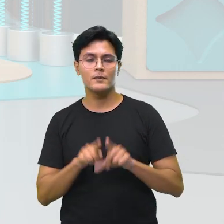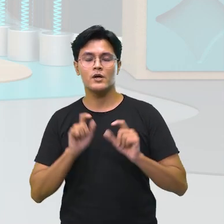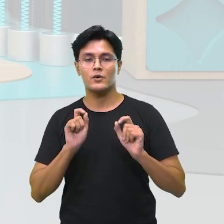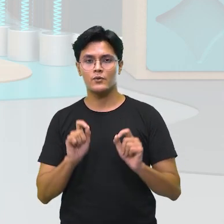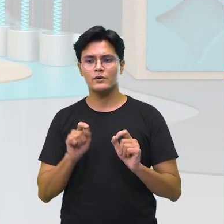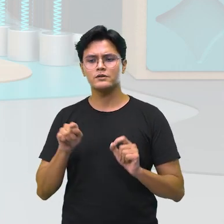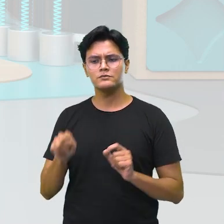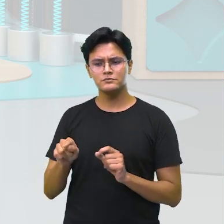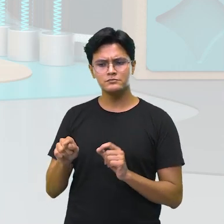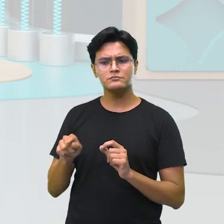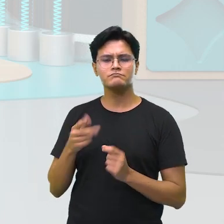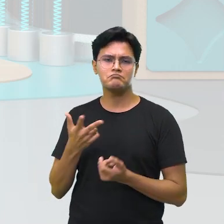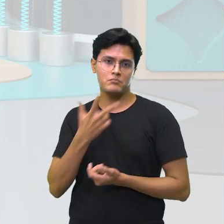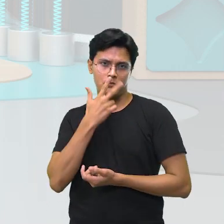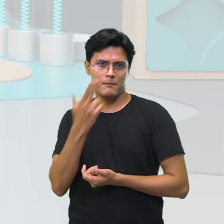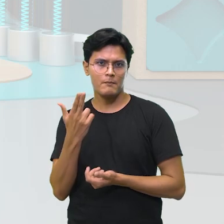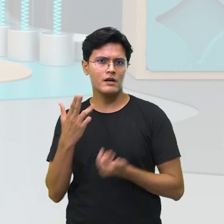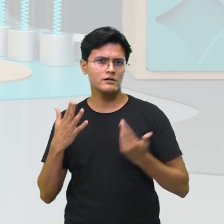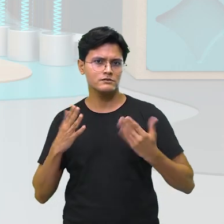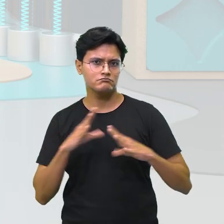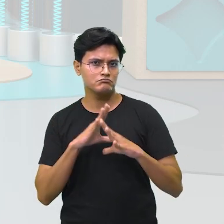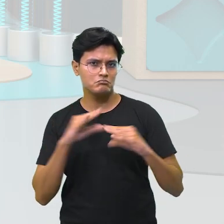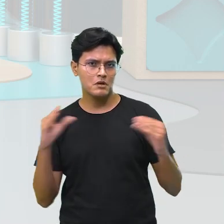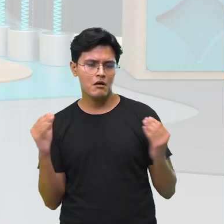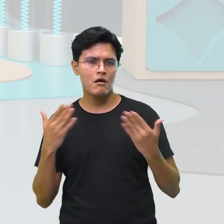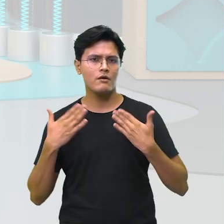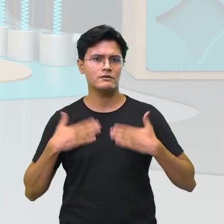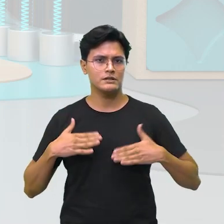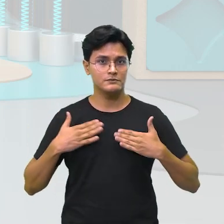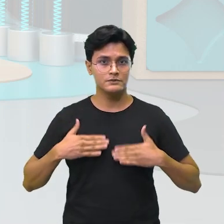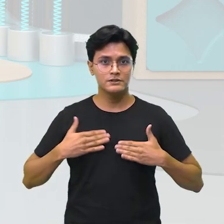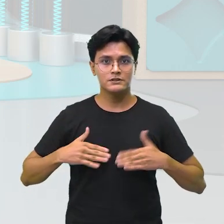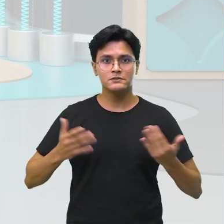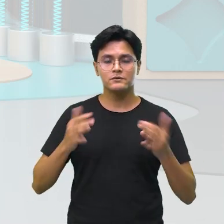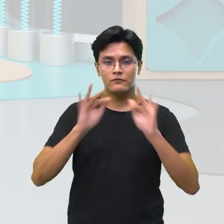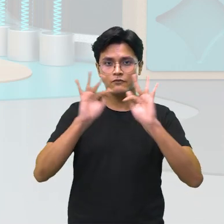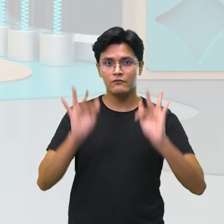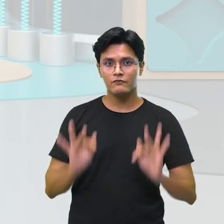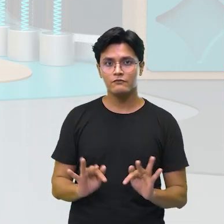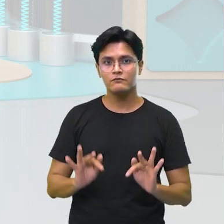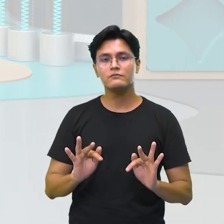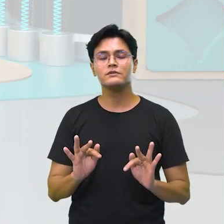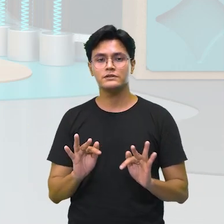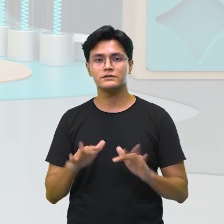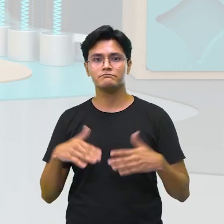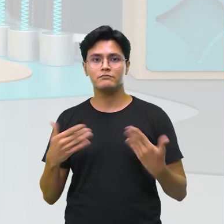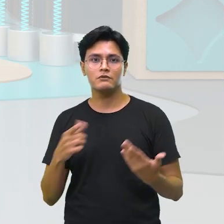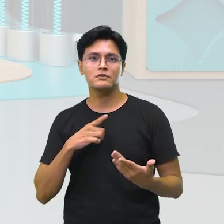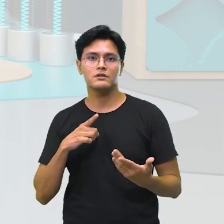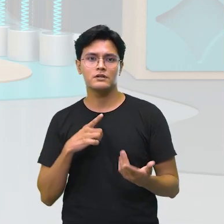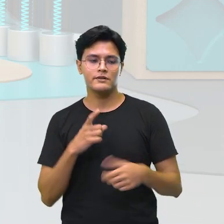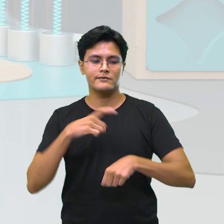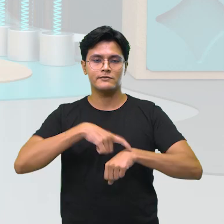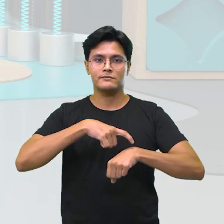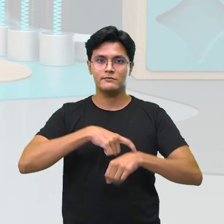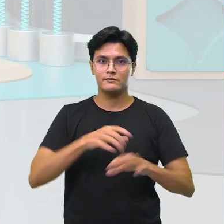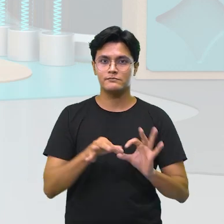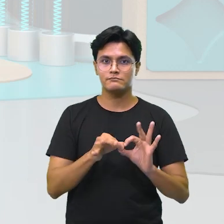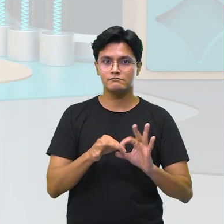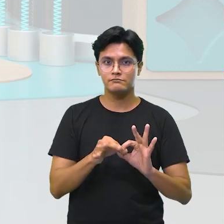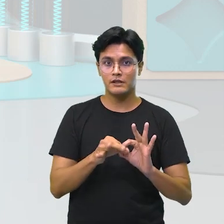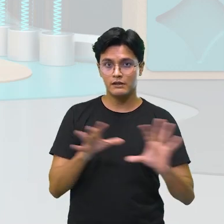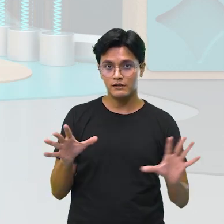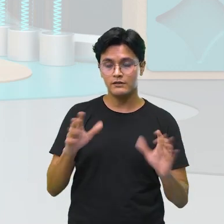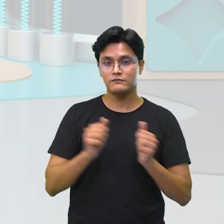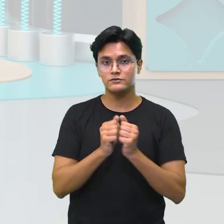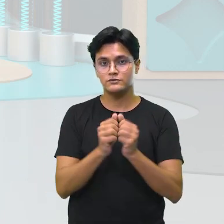parecem estar tranquilos, estão felizes, né? Conseguiram separar esse tempo para estar em